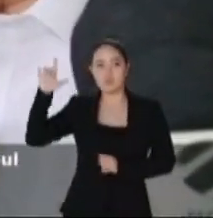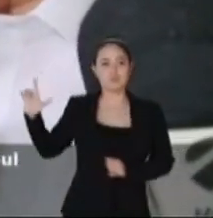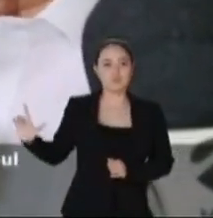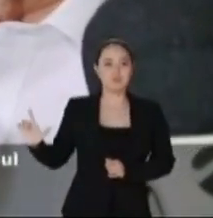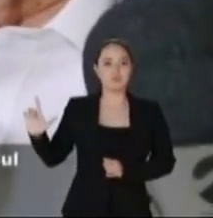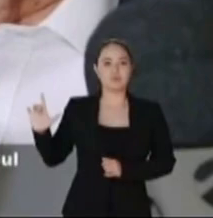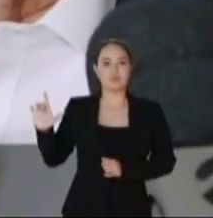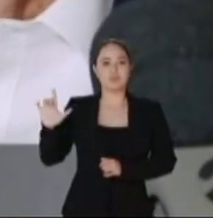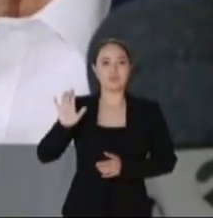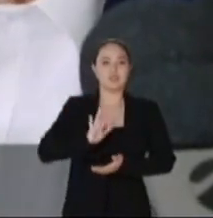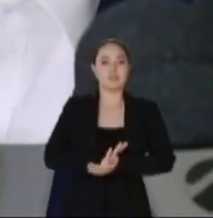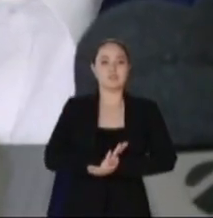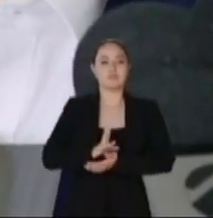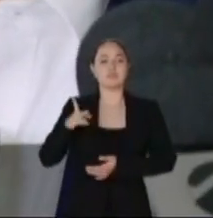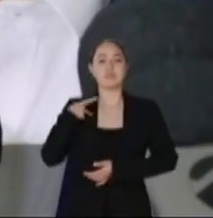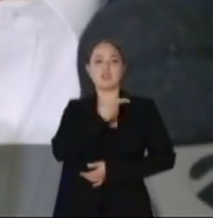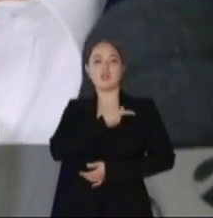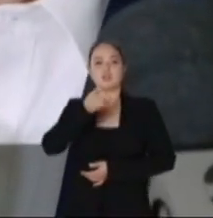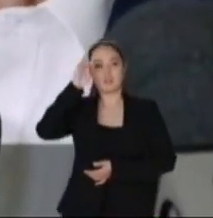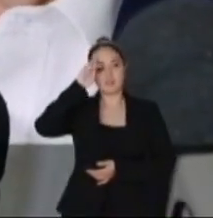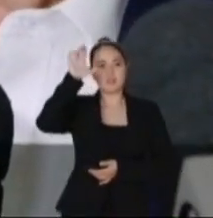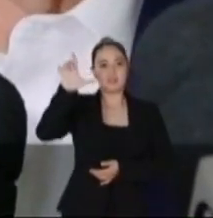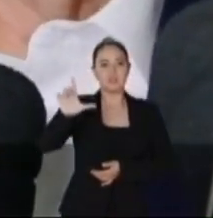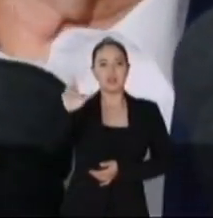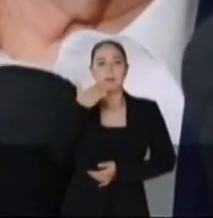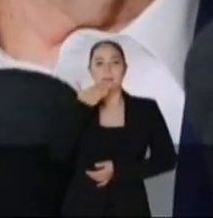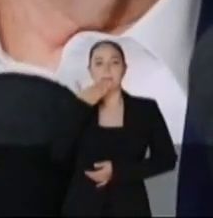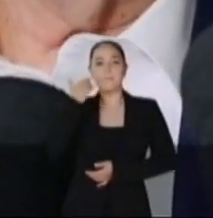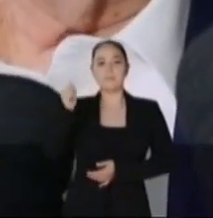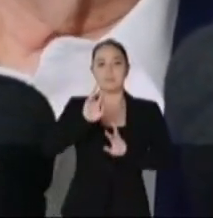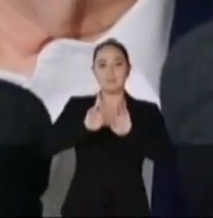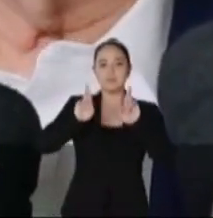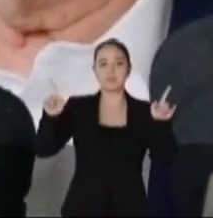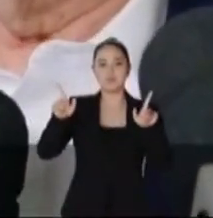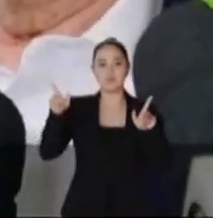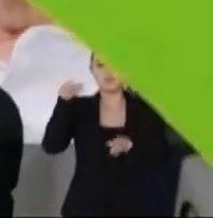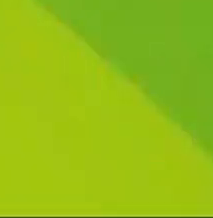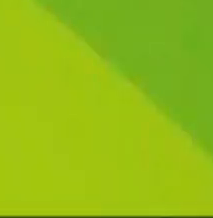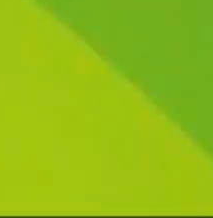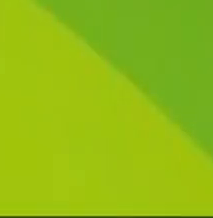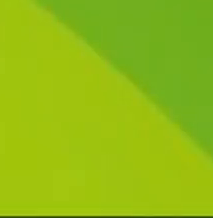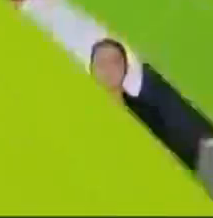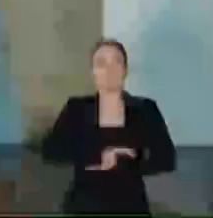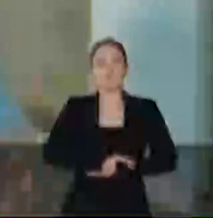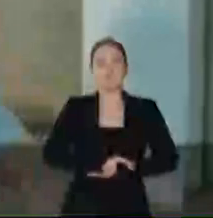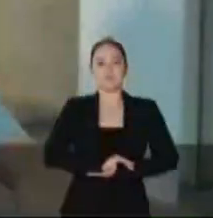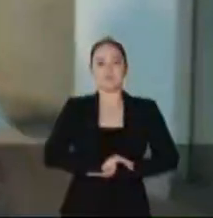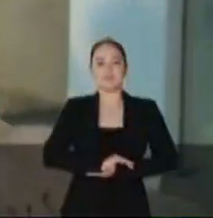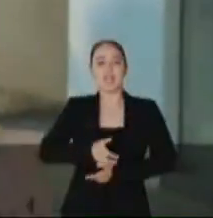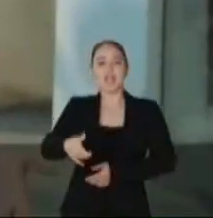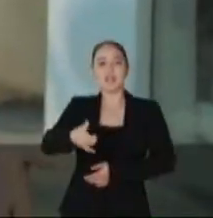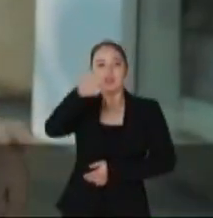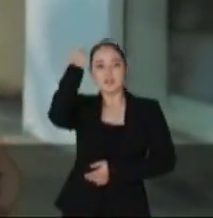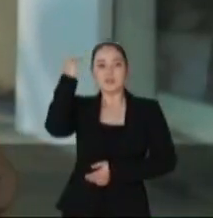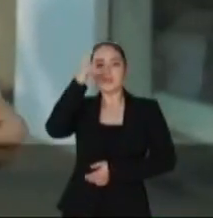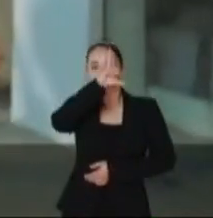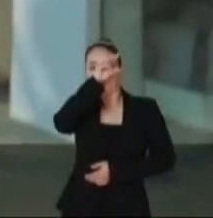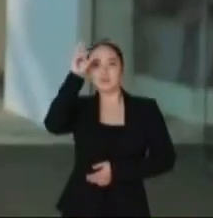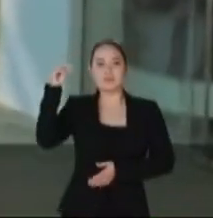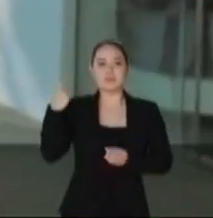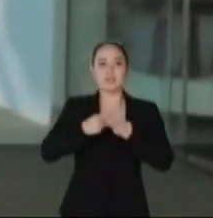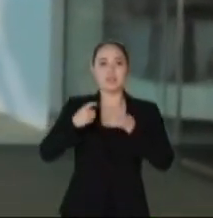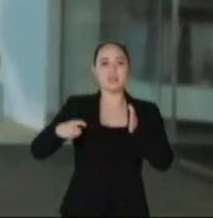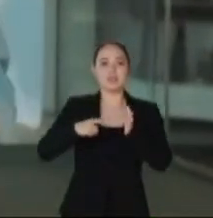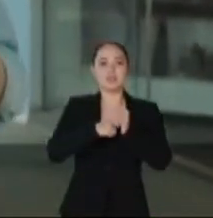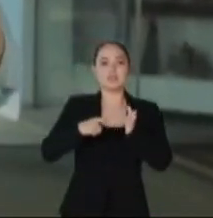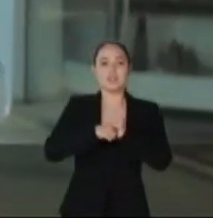Mato Grosso do Sul, nós vamos exatamente liderar um novo ciclo de crescimento aqui. Júnior Mock na prefeitura, Coxim